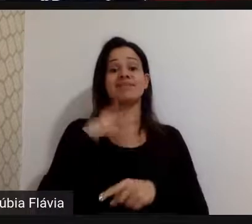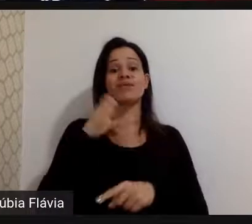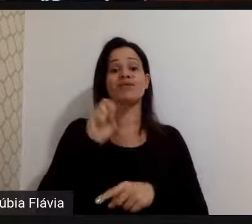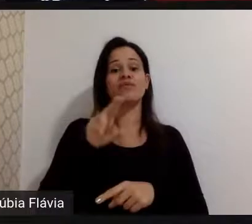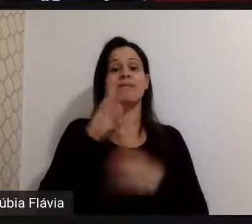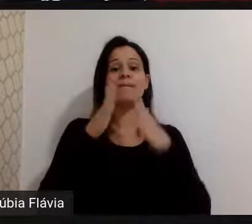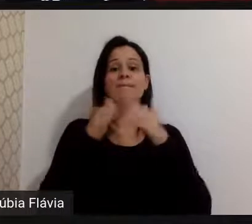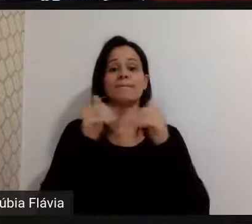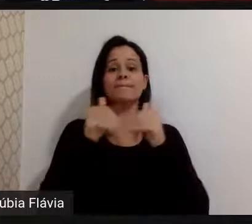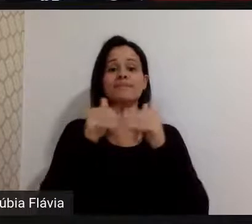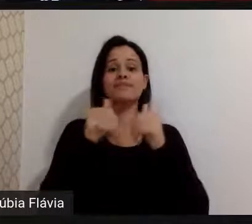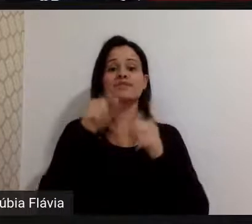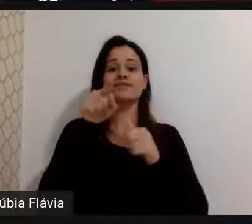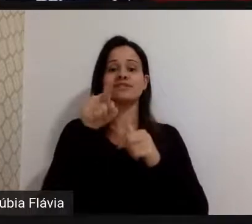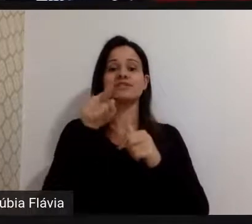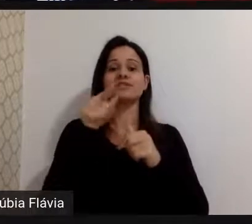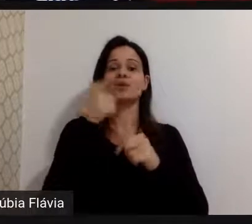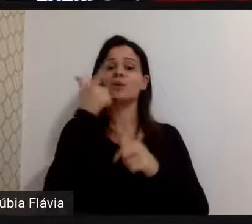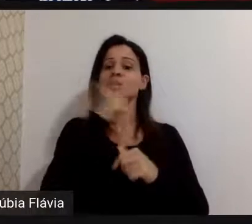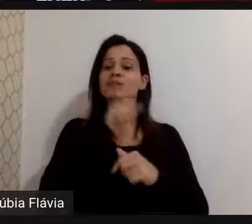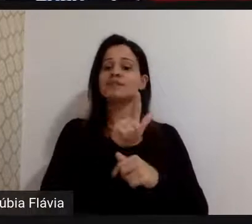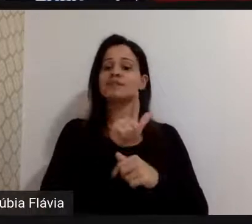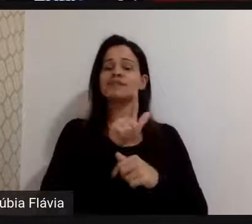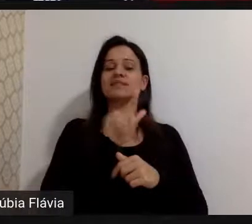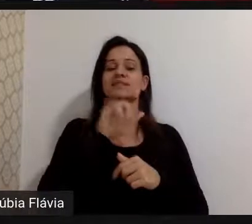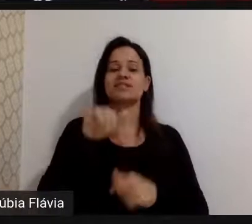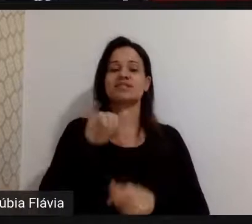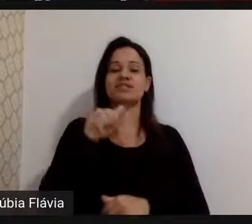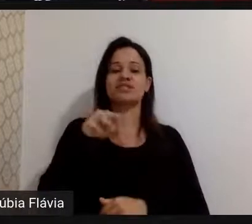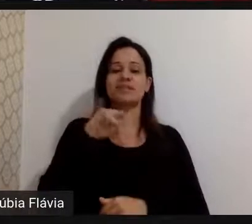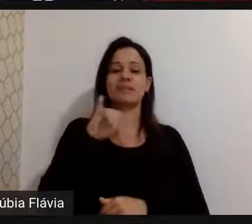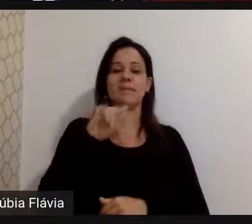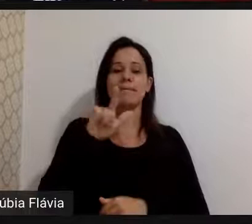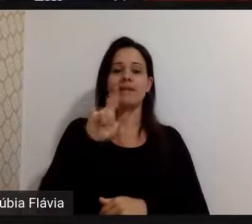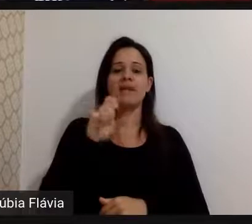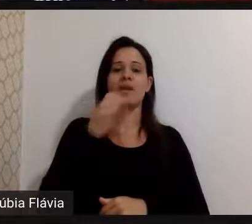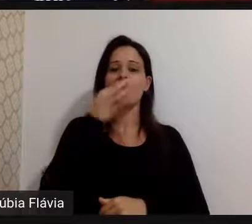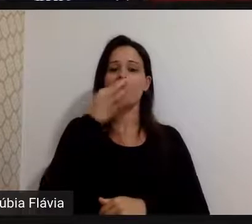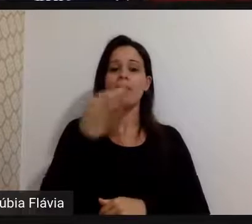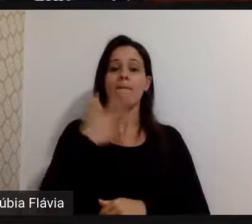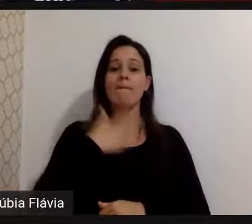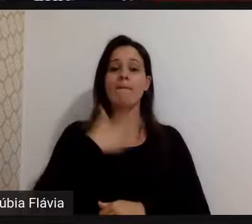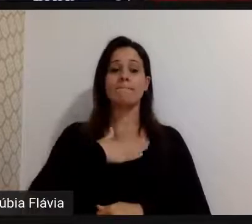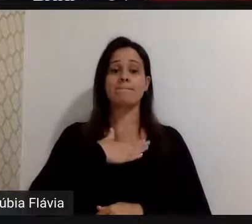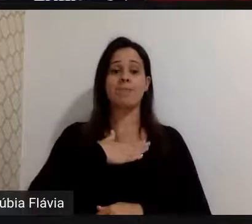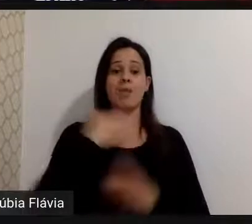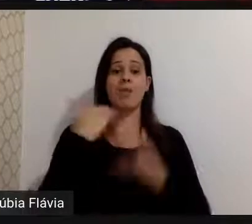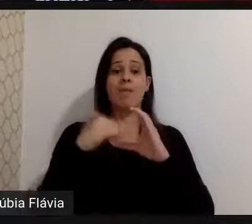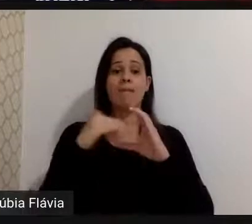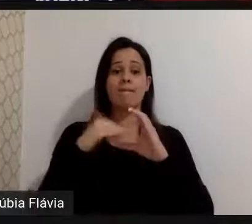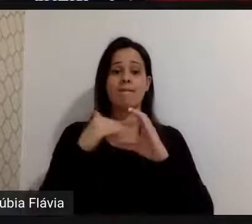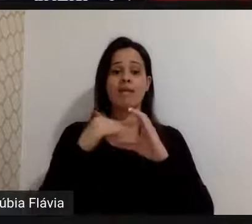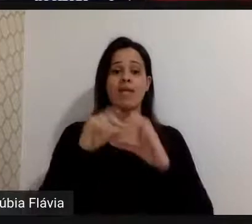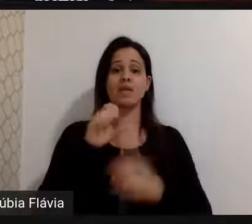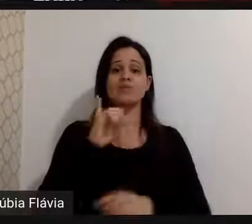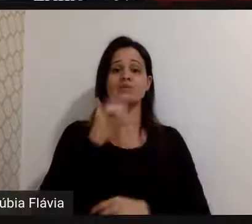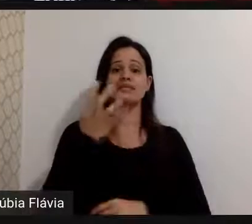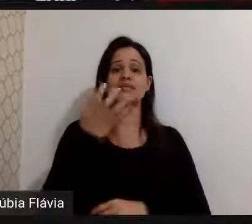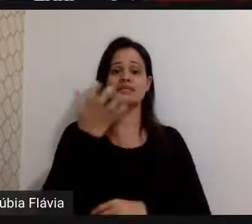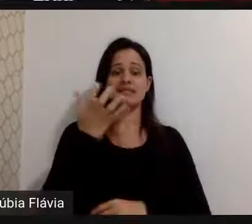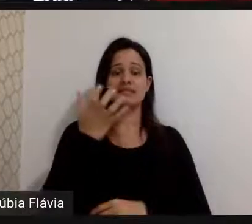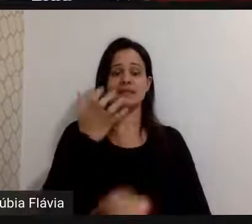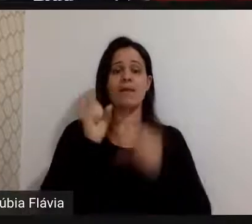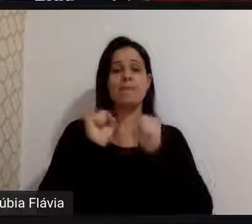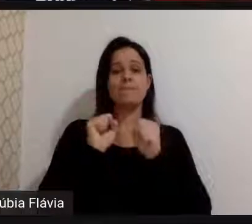pedir, se a Jamile conseguir, deixar no comentário o meu e-mail de contato. Então, se alguém quiser entrar em contato com a